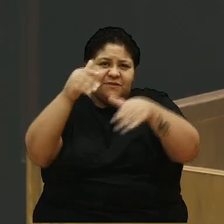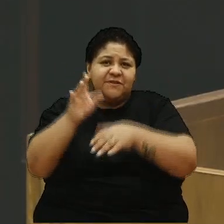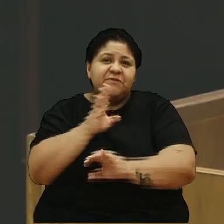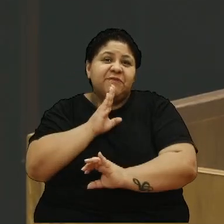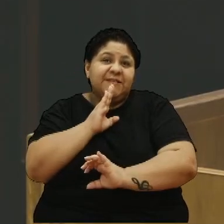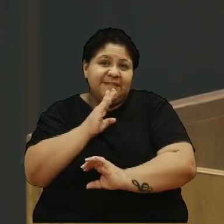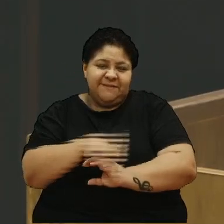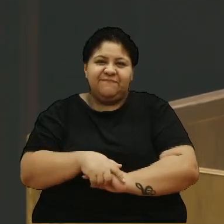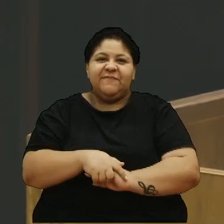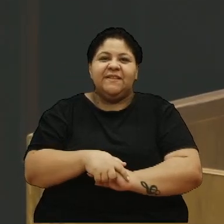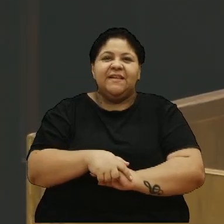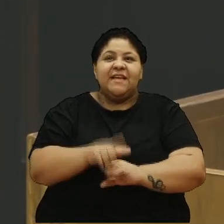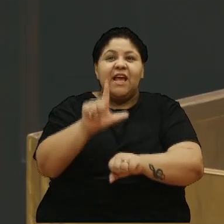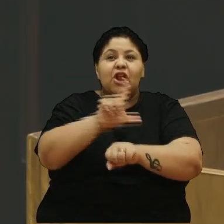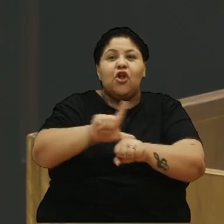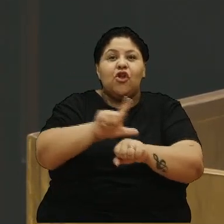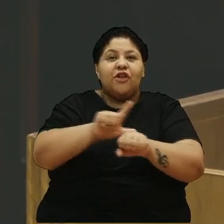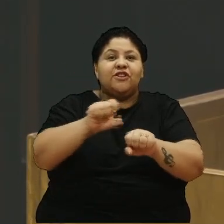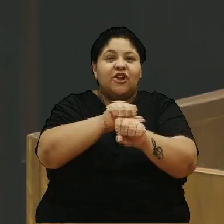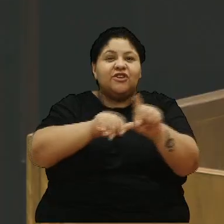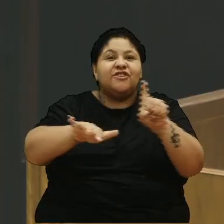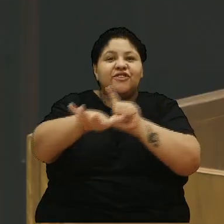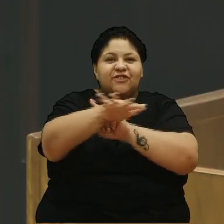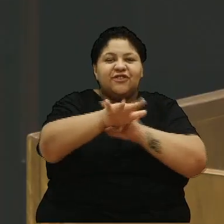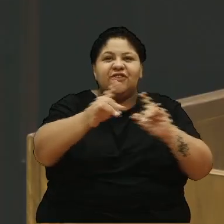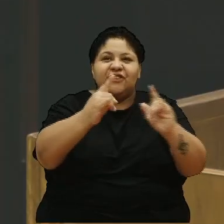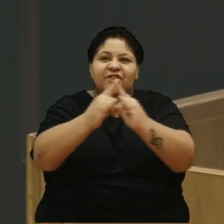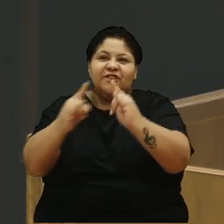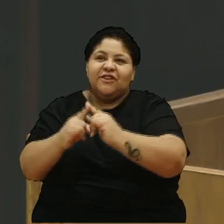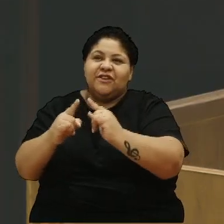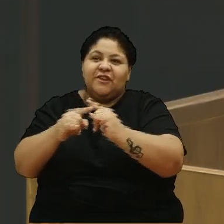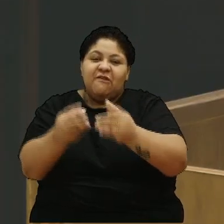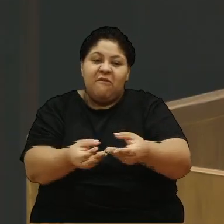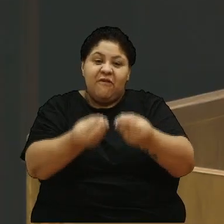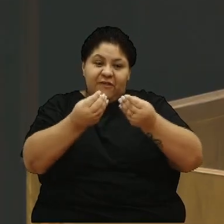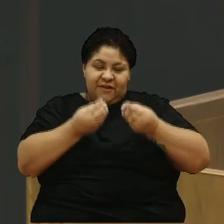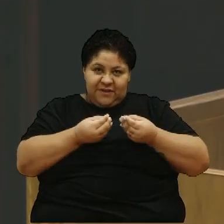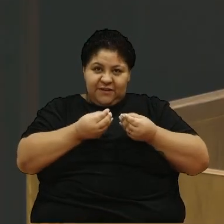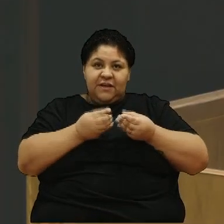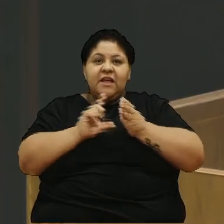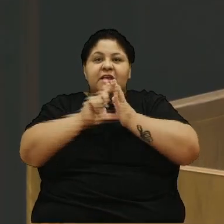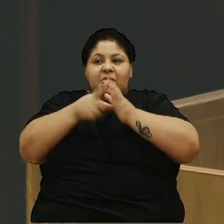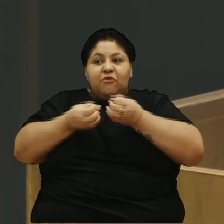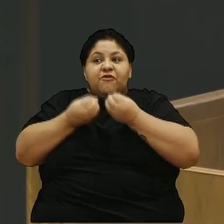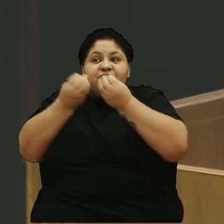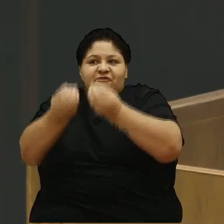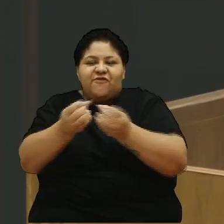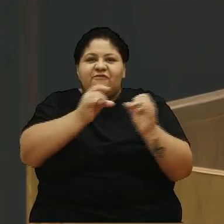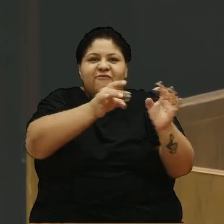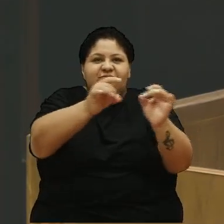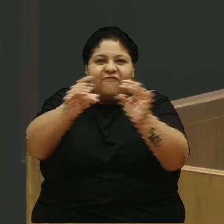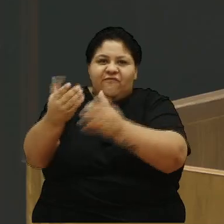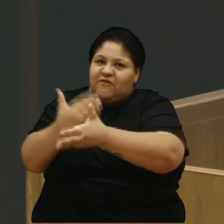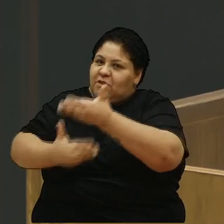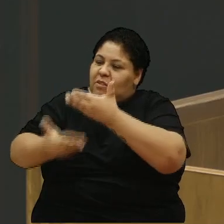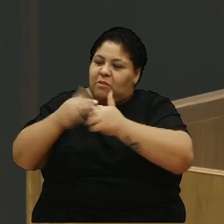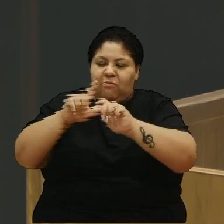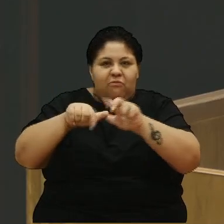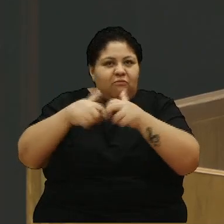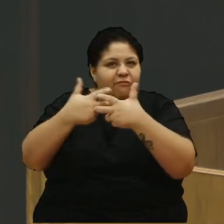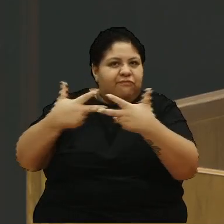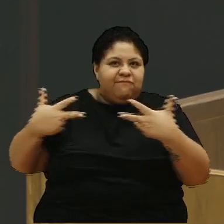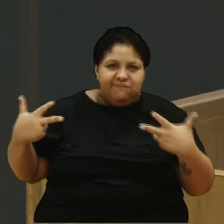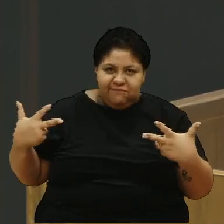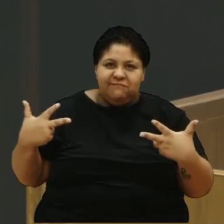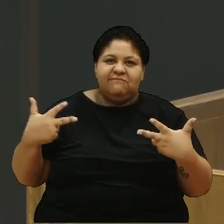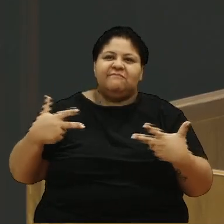entidade, o qual recebe em doação, qualifica, comercializa a preços módicos roupas, calçados, eletrodomésticos, móveis,